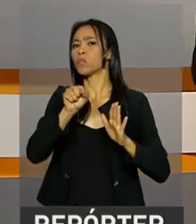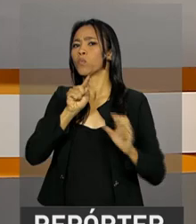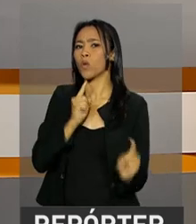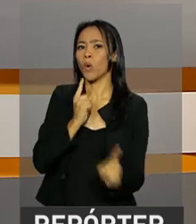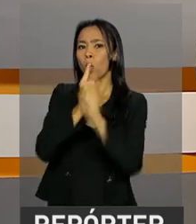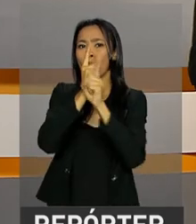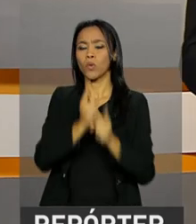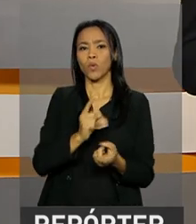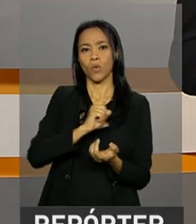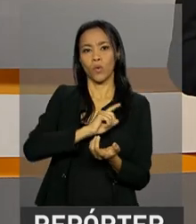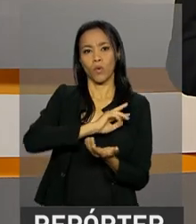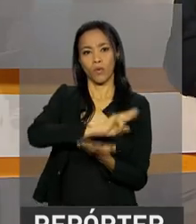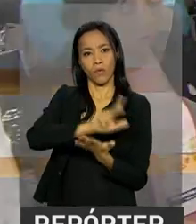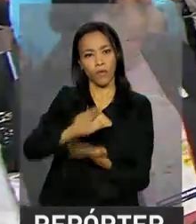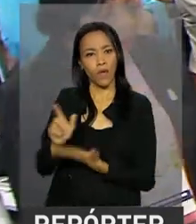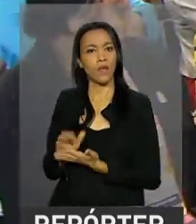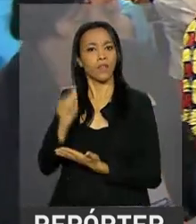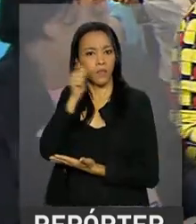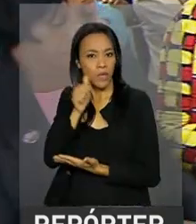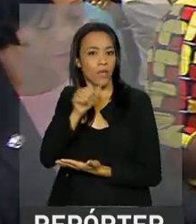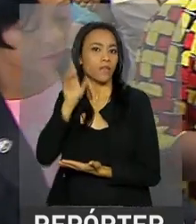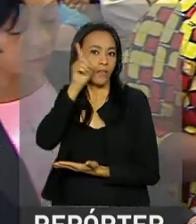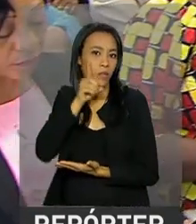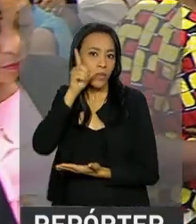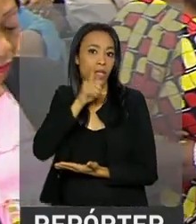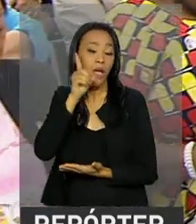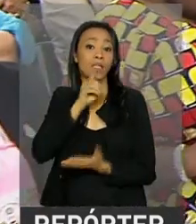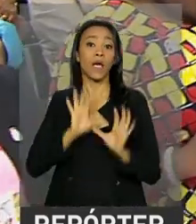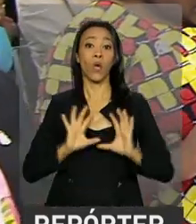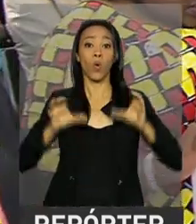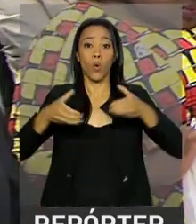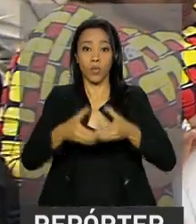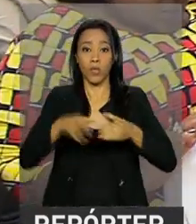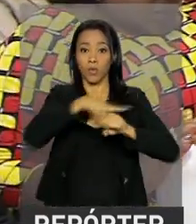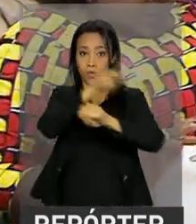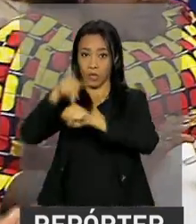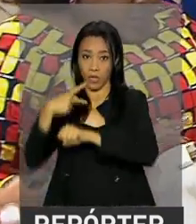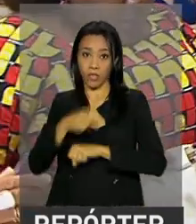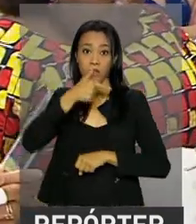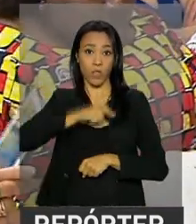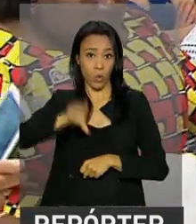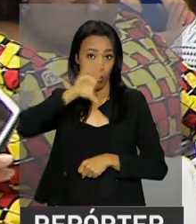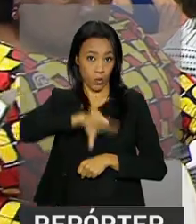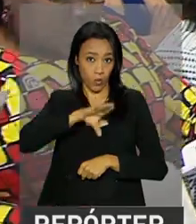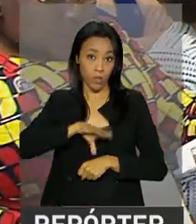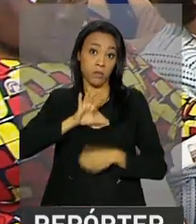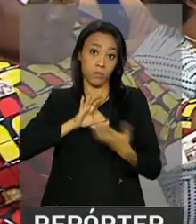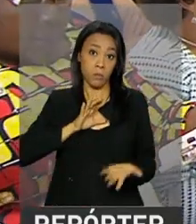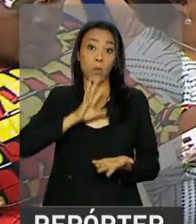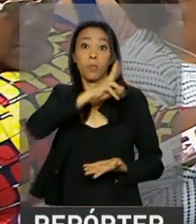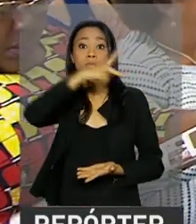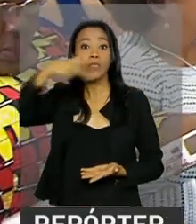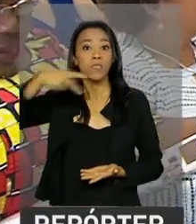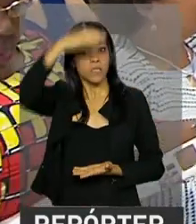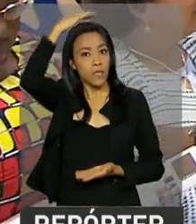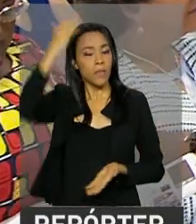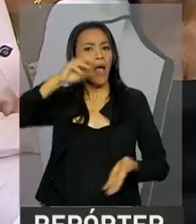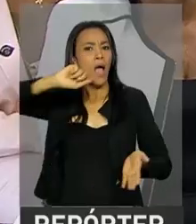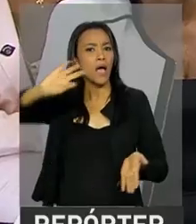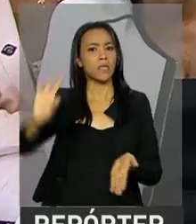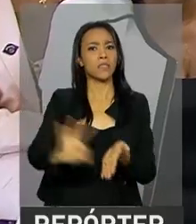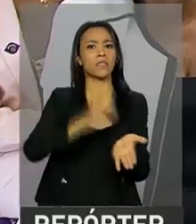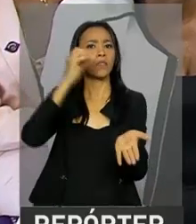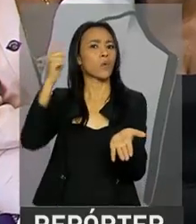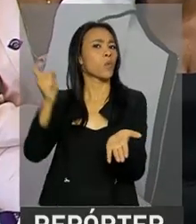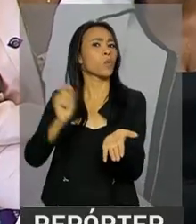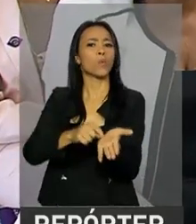com deputadas da Comunidade dos Pais de língua portuguesa o presidente Michel Temer assinou a ratificação do acordo para